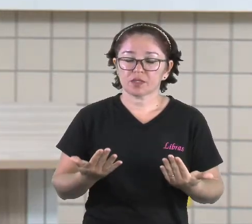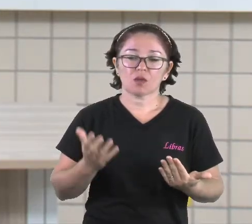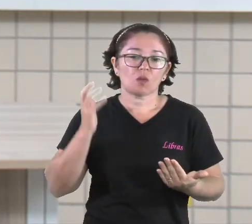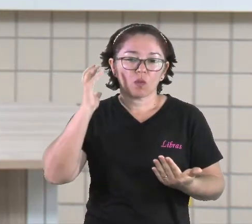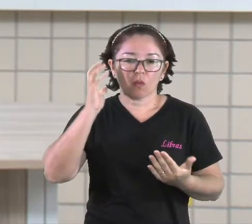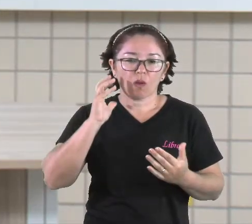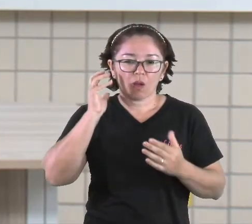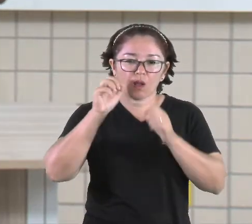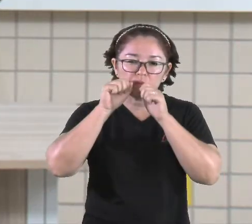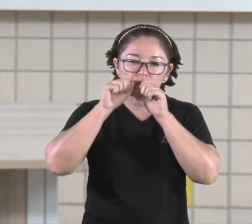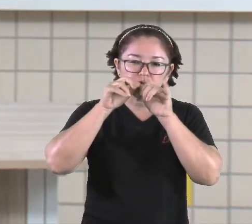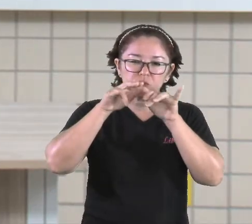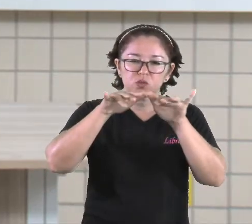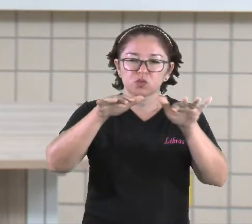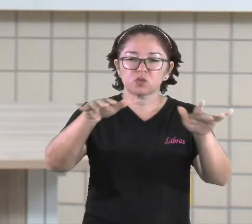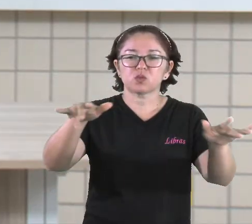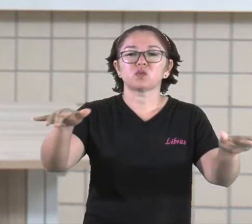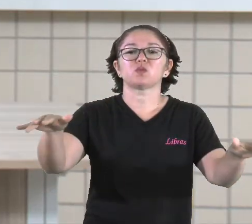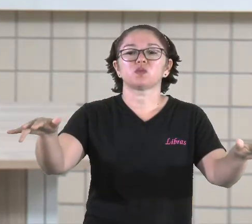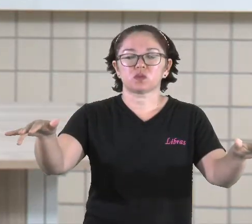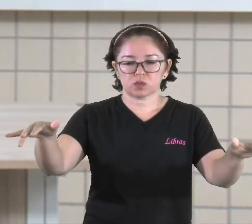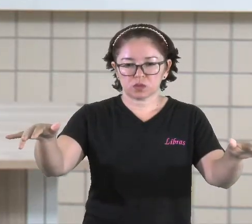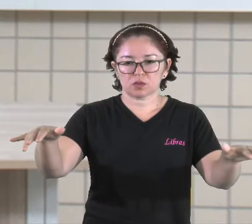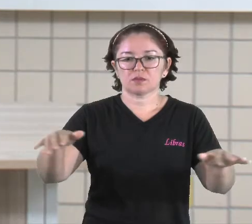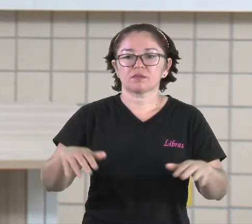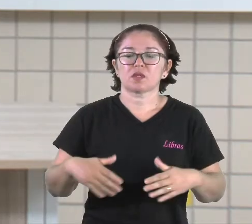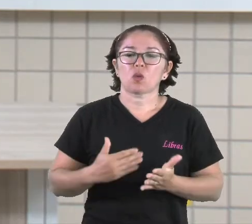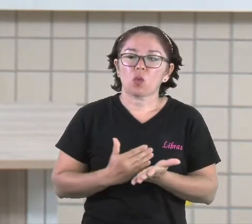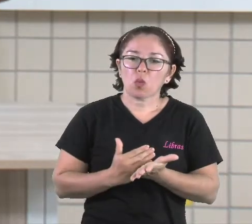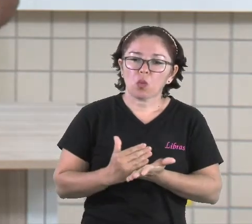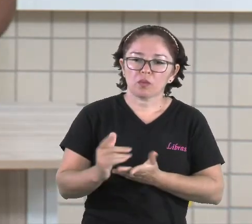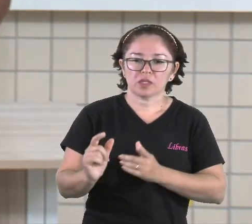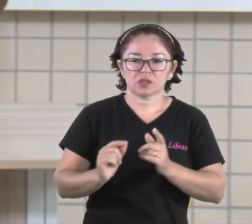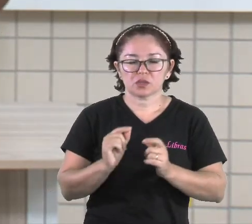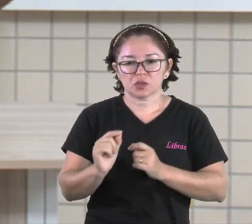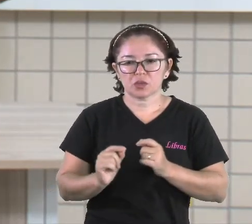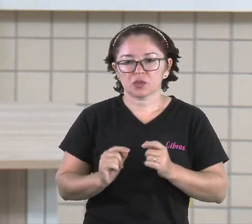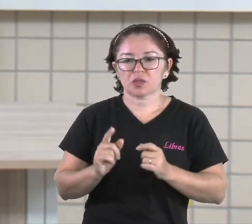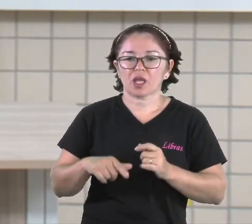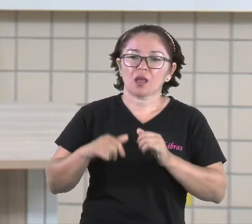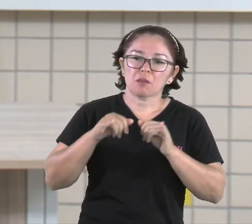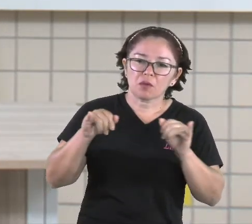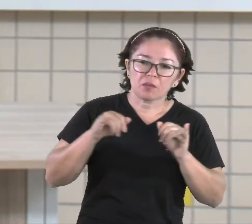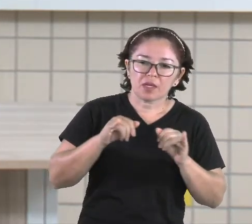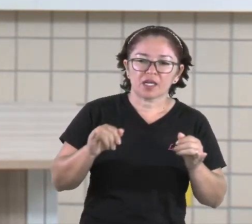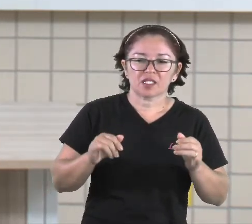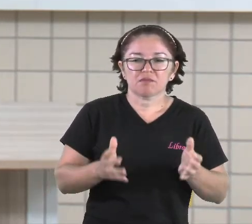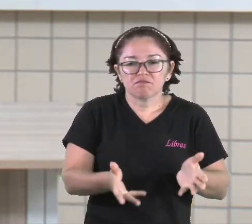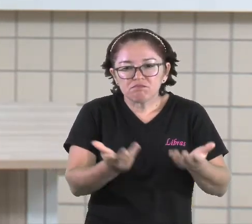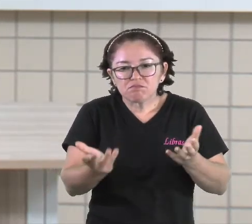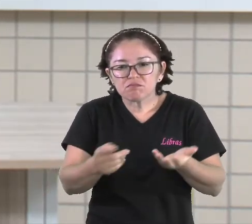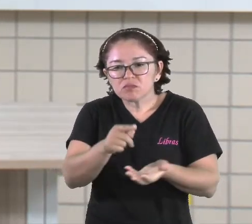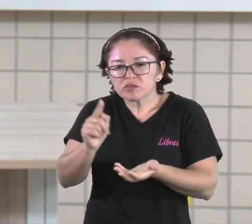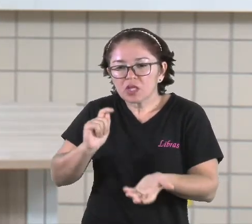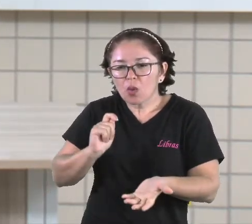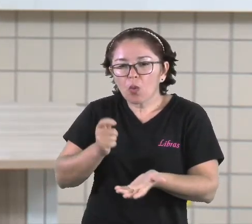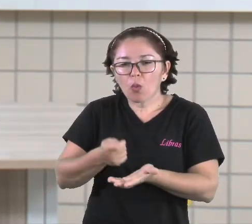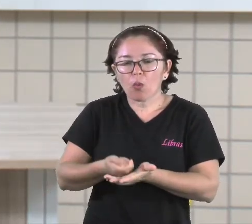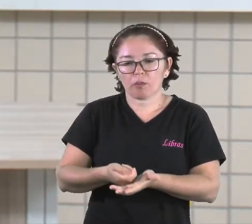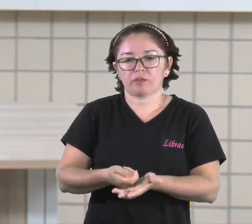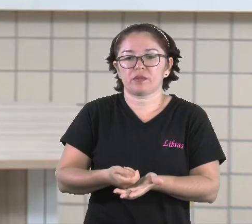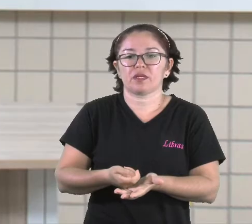chega a todo canto. E aí nós temos as propagandas, e vem a ideia de consumo, vem a ideia